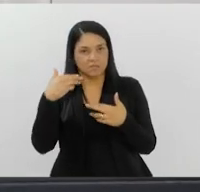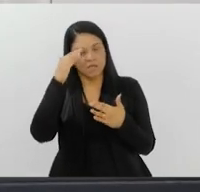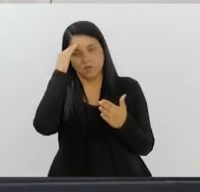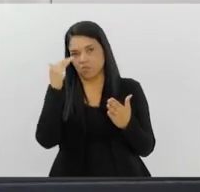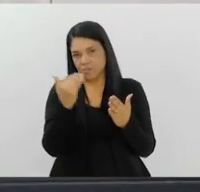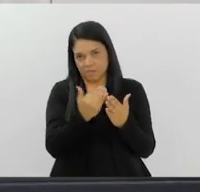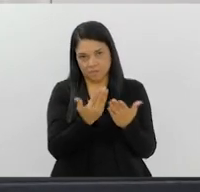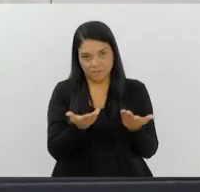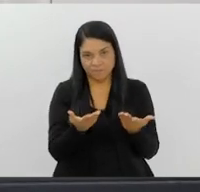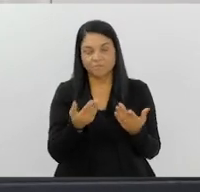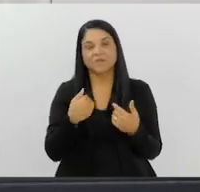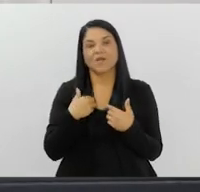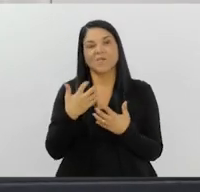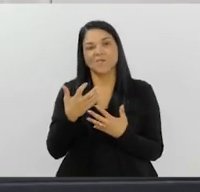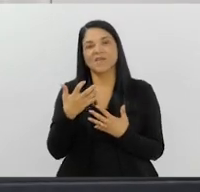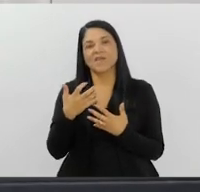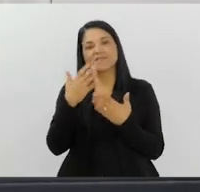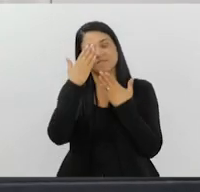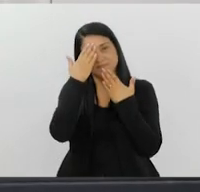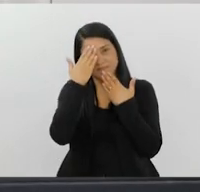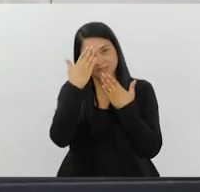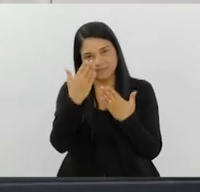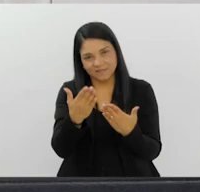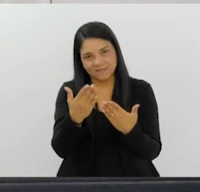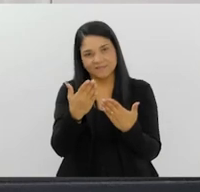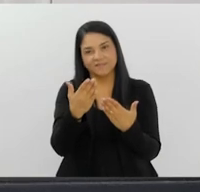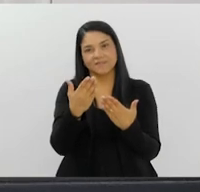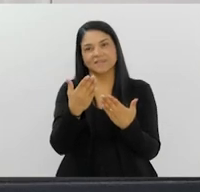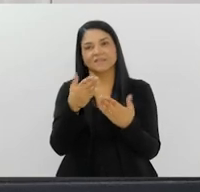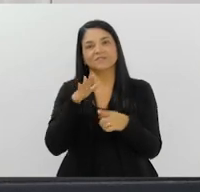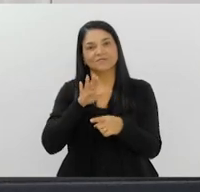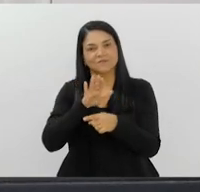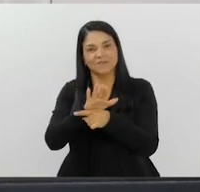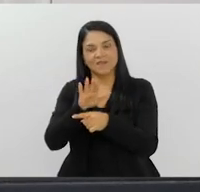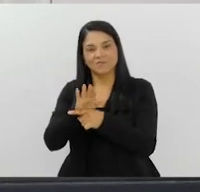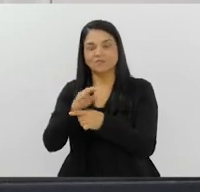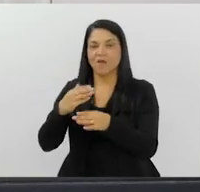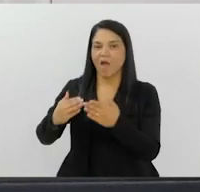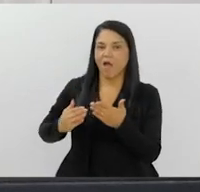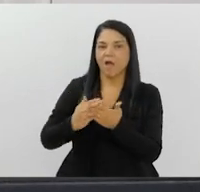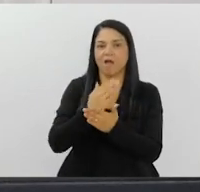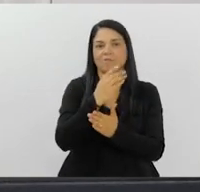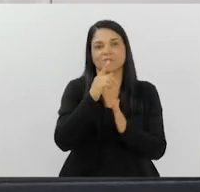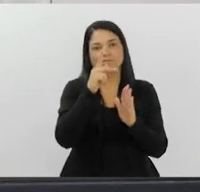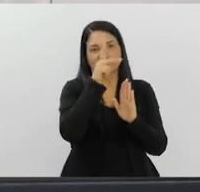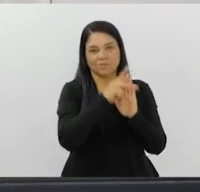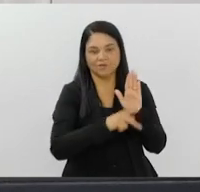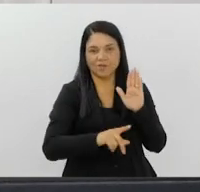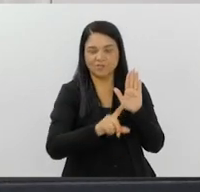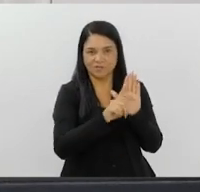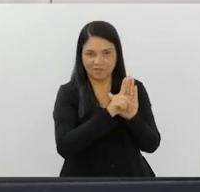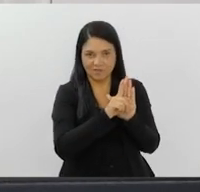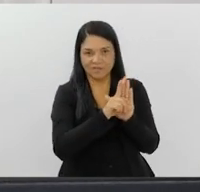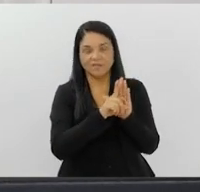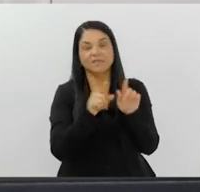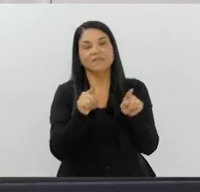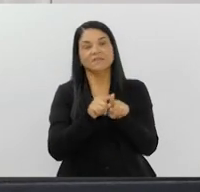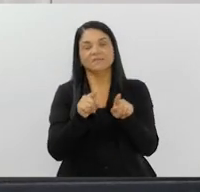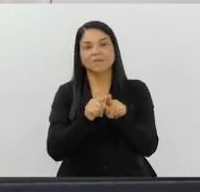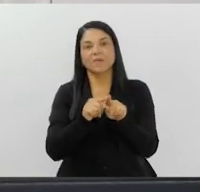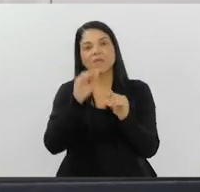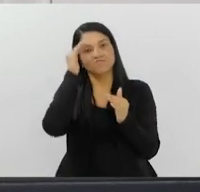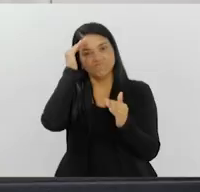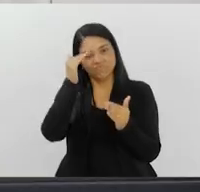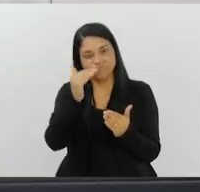então só queria realmente agradecer e dizer que isso vai ajudar a aprovar A Lei e depois fazer cumprir a